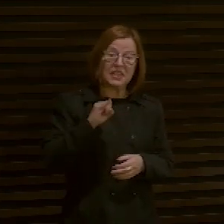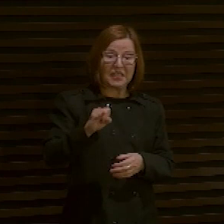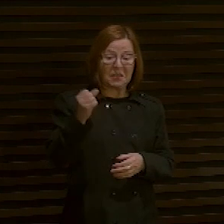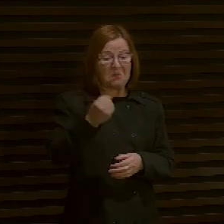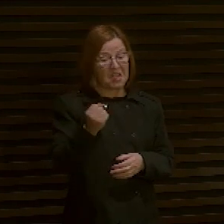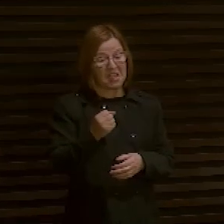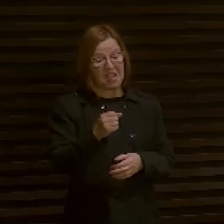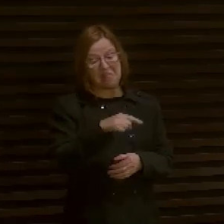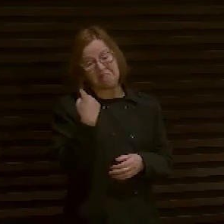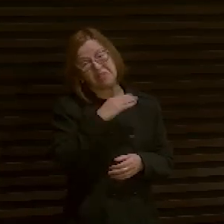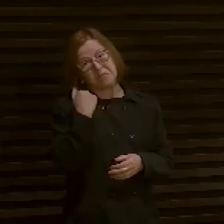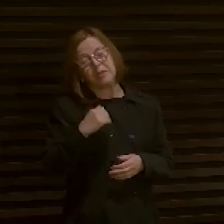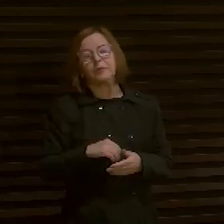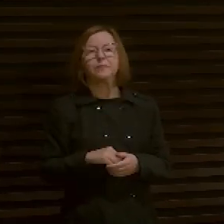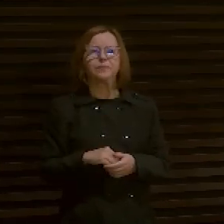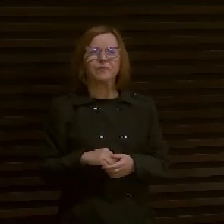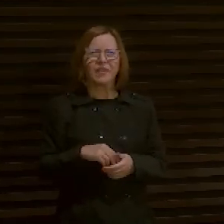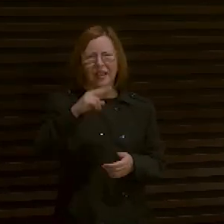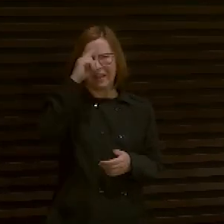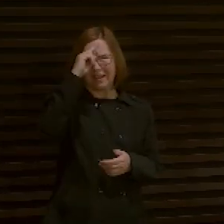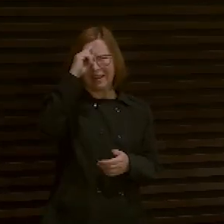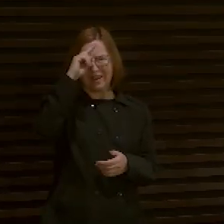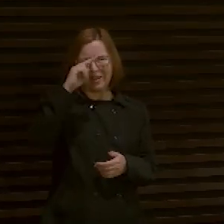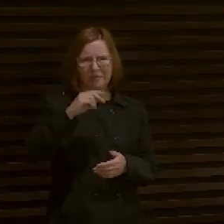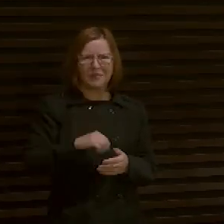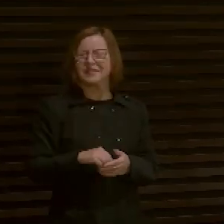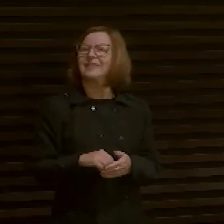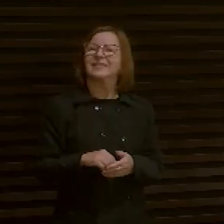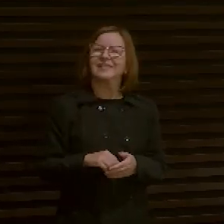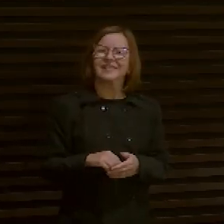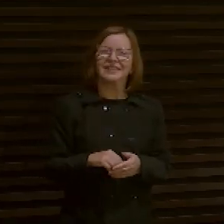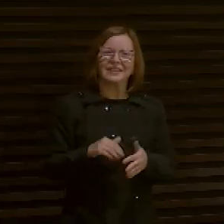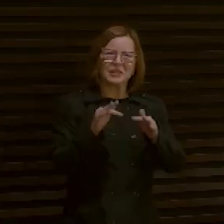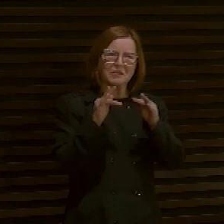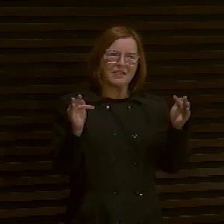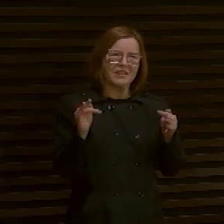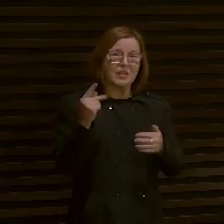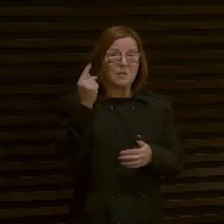Lembrei da propaganda do Tiririca lá da... Como que é? Pior que tá, não fica? É isso aí.